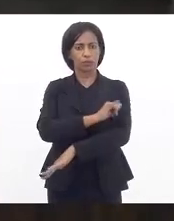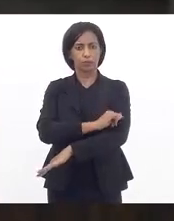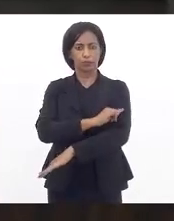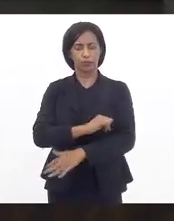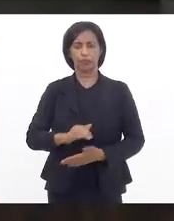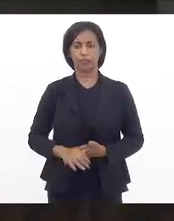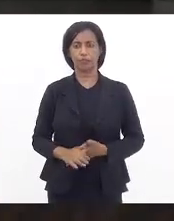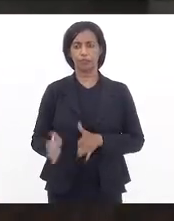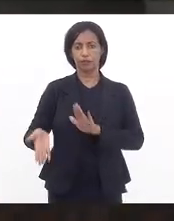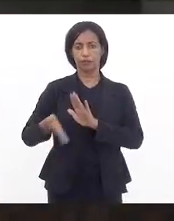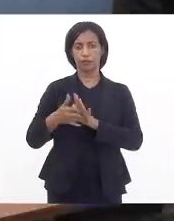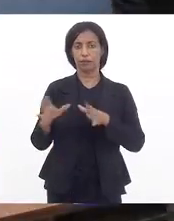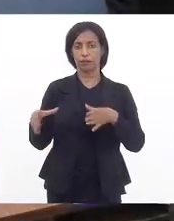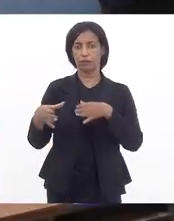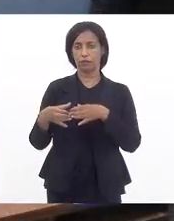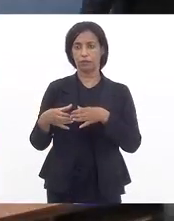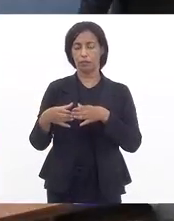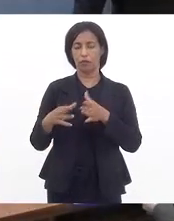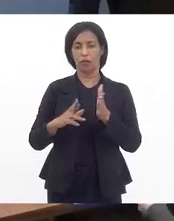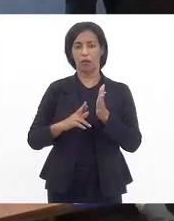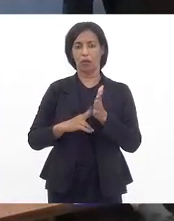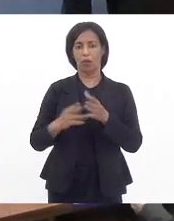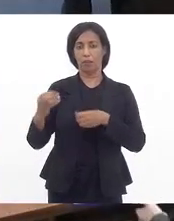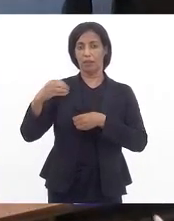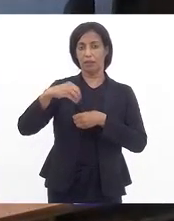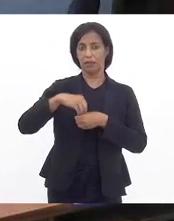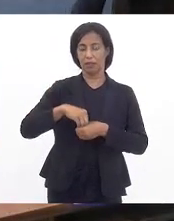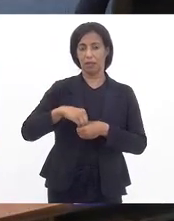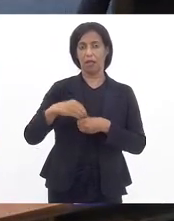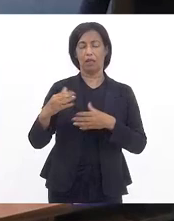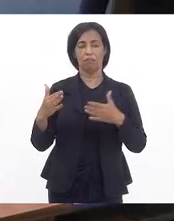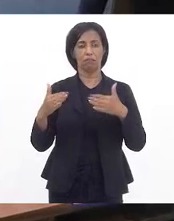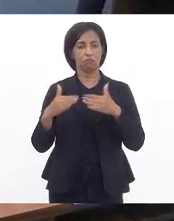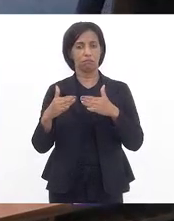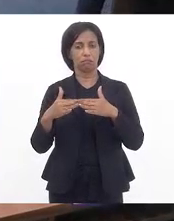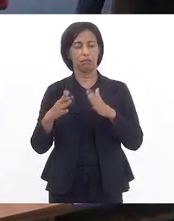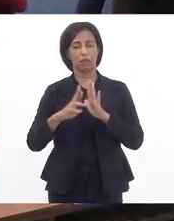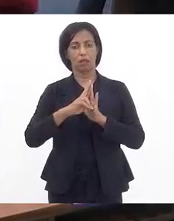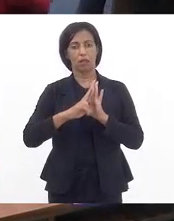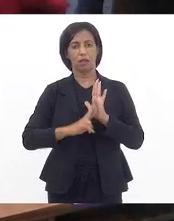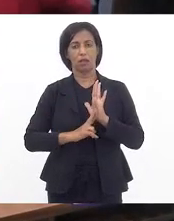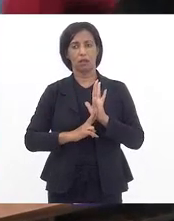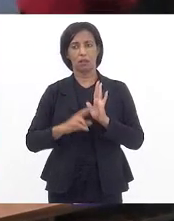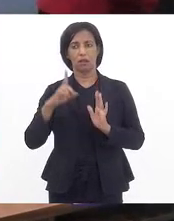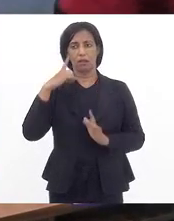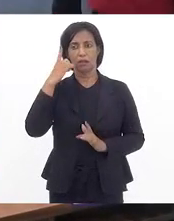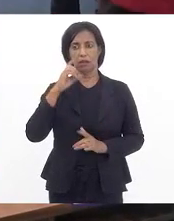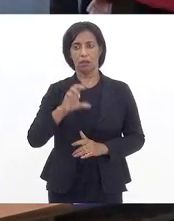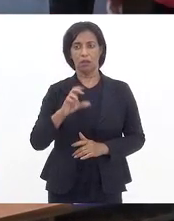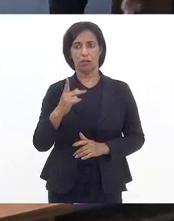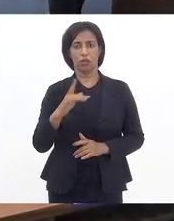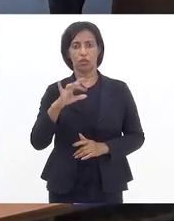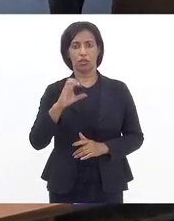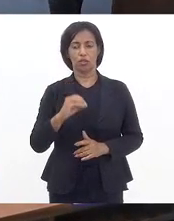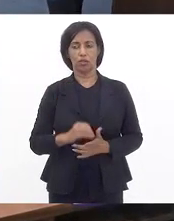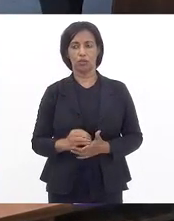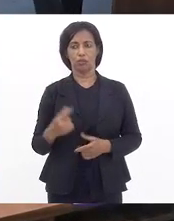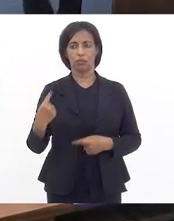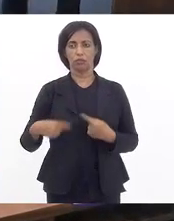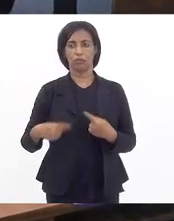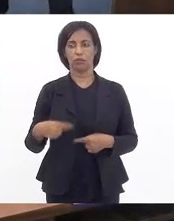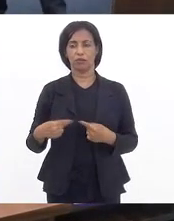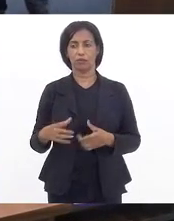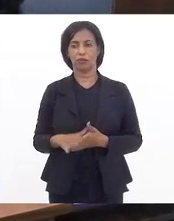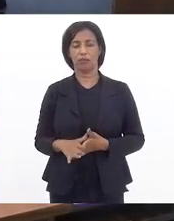do Rio de Janeiro pareceres da comissão de normas internas e proposições externas favorável relator Deputado Chico Machado em